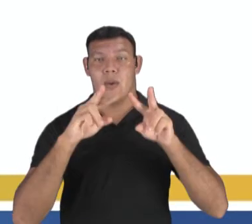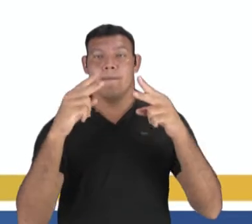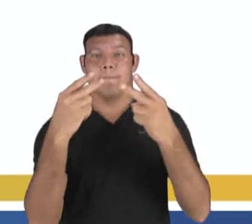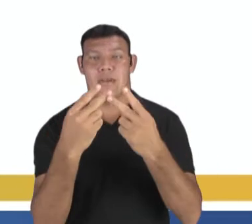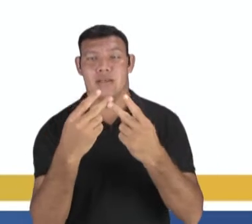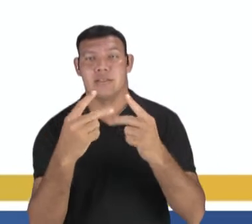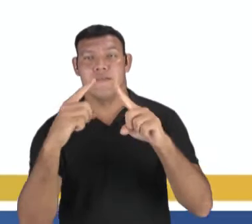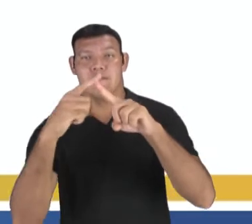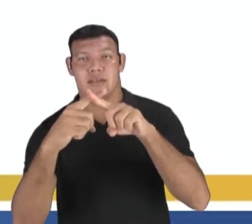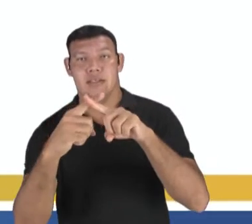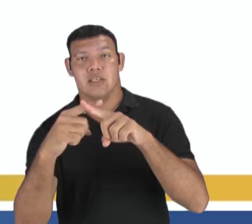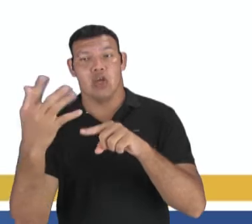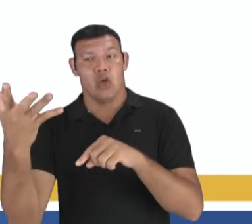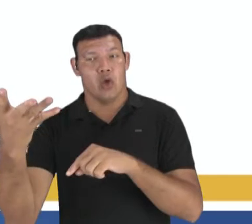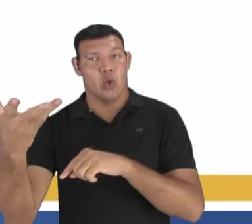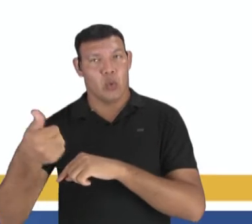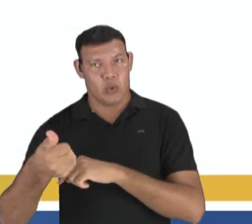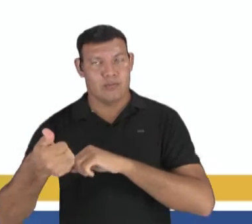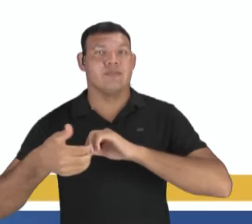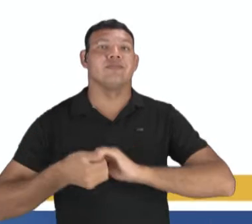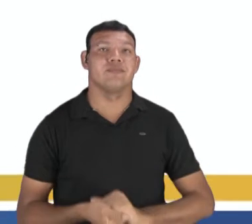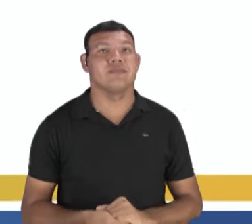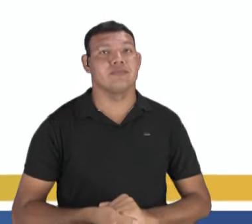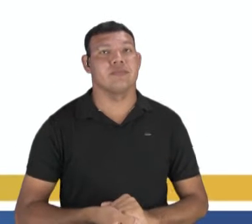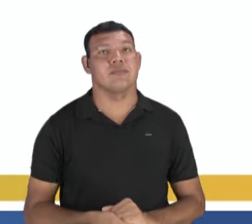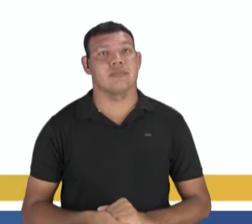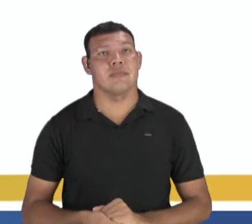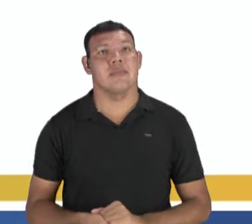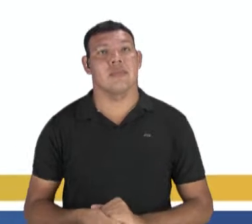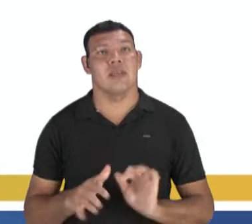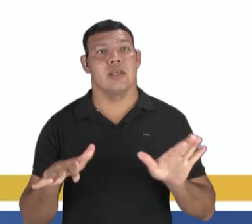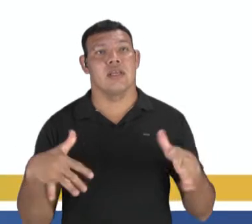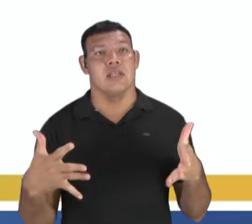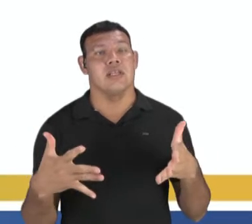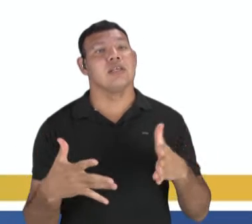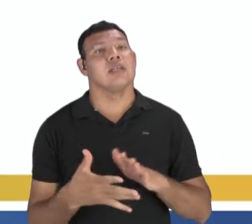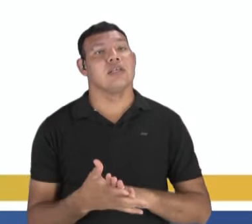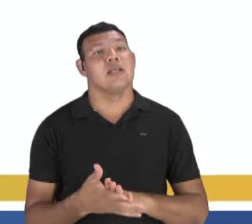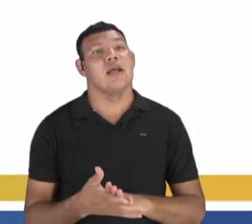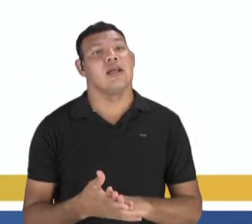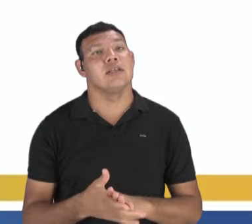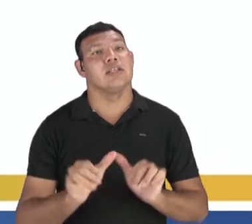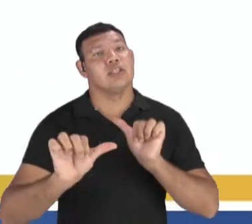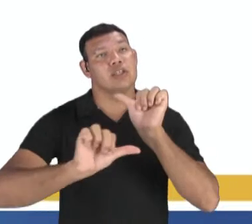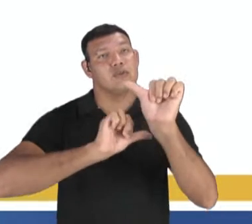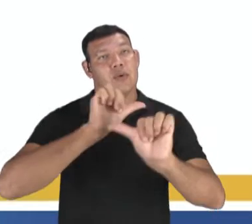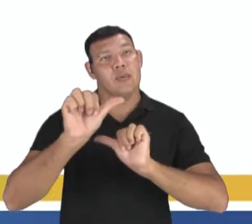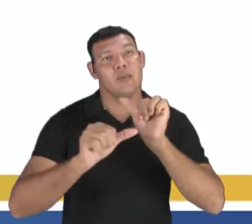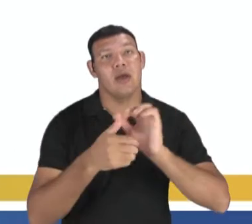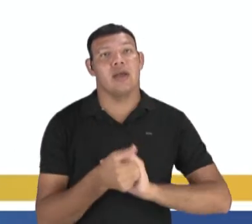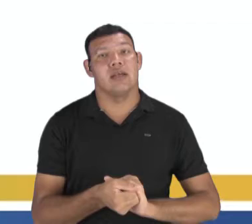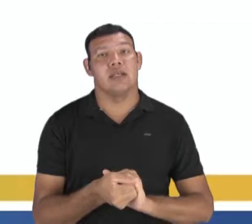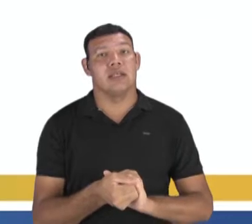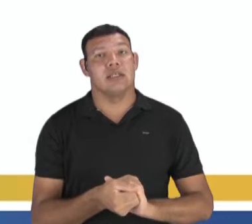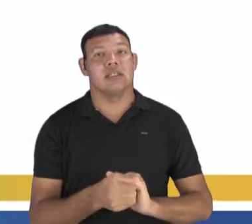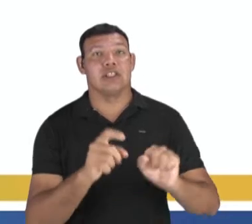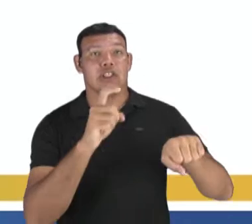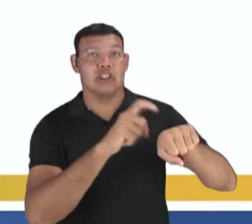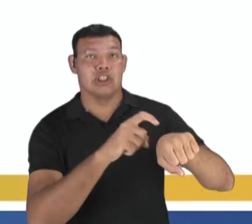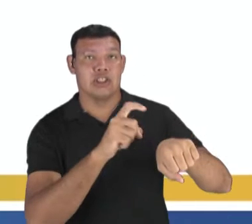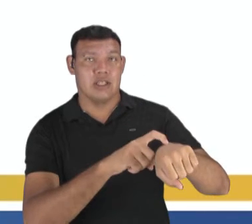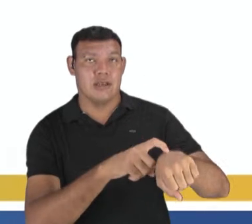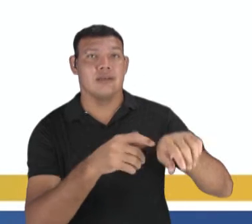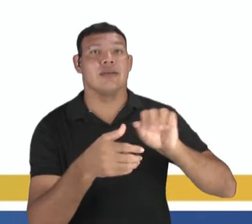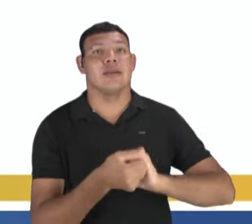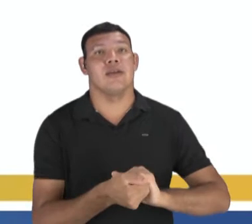dividindo, joga para cá multiplicando. Fica o quê? Força vezes tempo igual a massa vezes a variação da velocidade. Variação da velocidade é o quê,